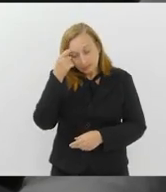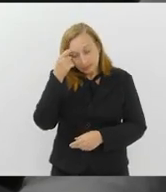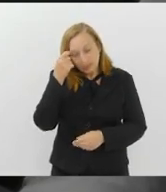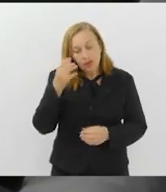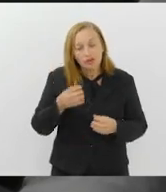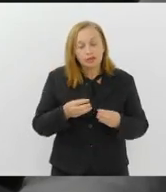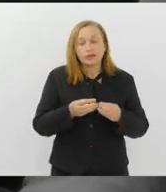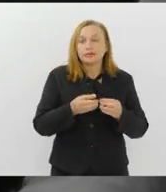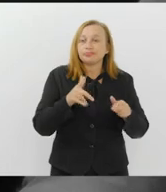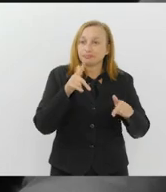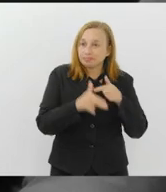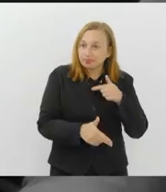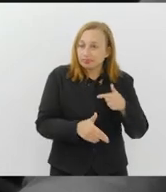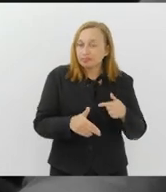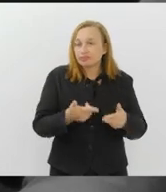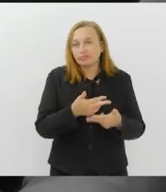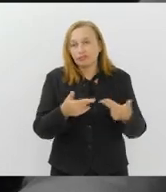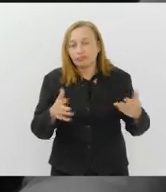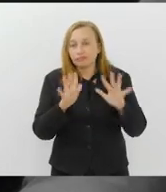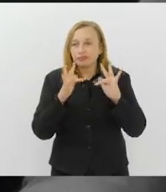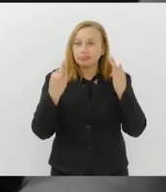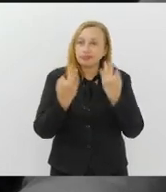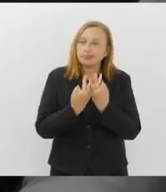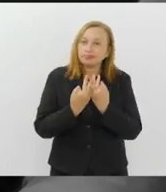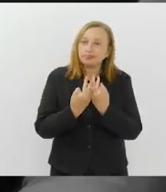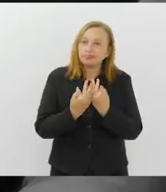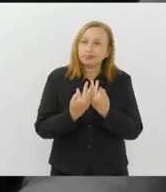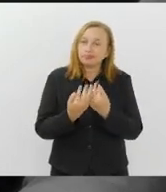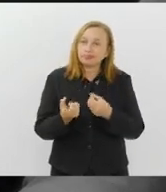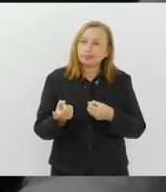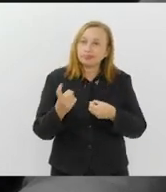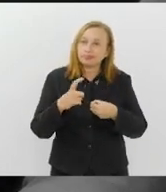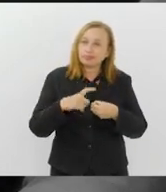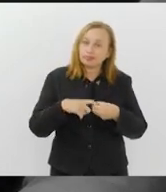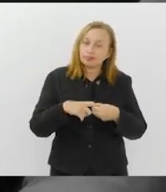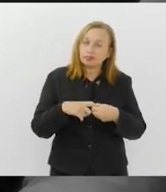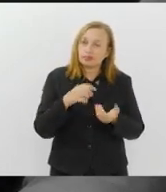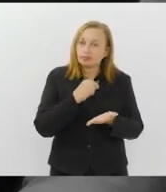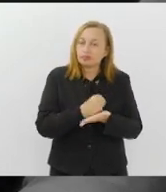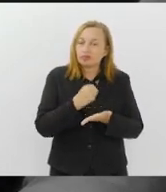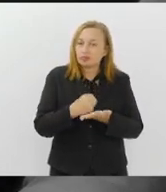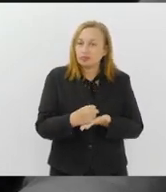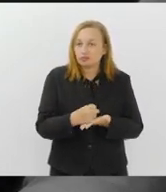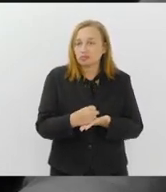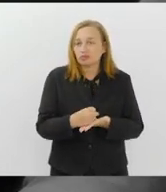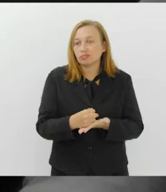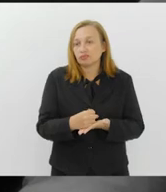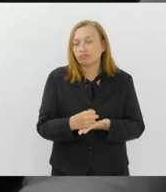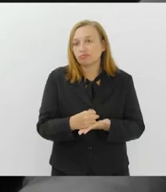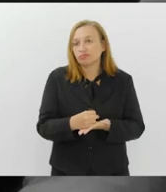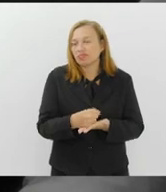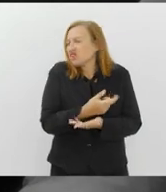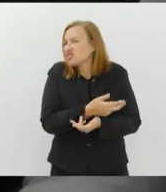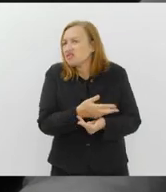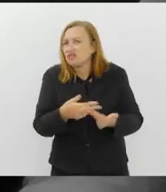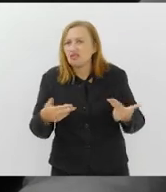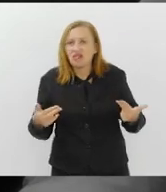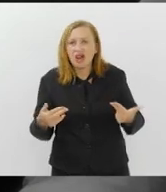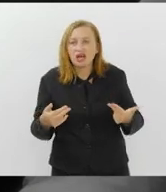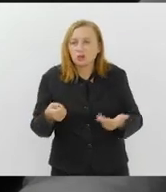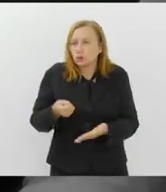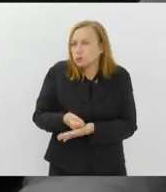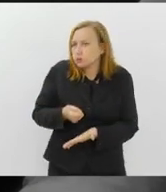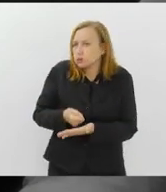atrapalhado muitas famílias, é o reembolso contratual, que vem vindo com milhares de